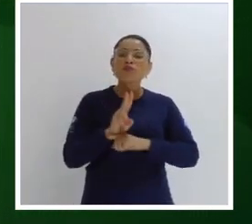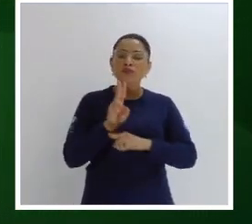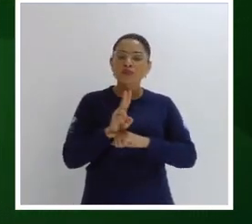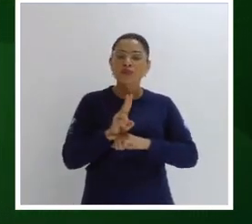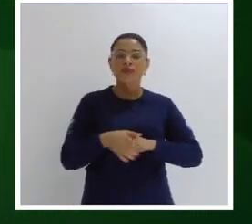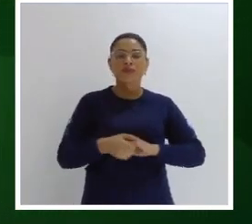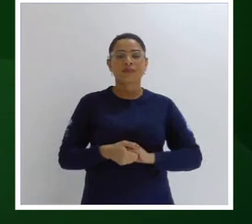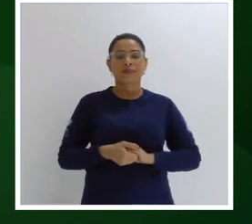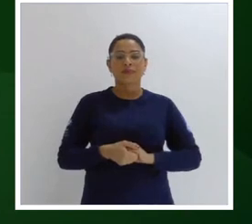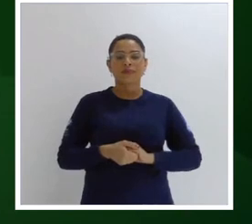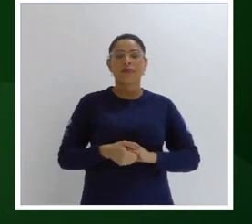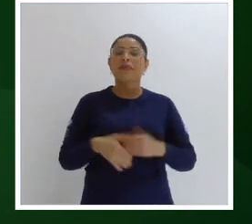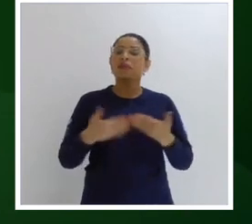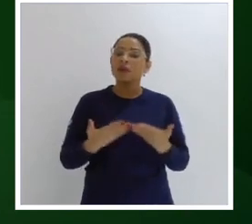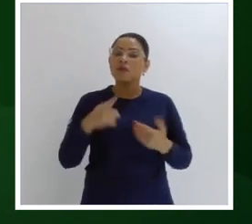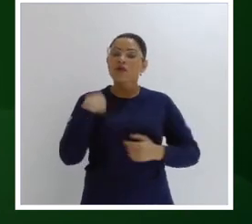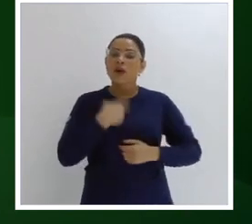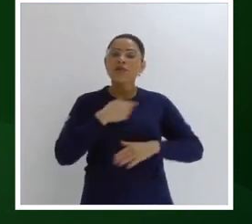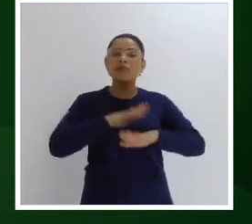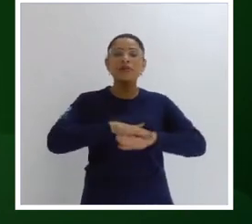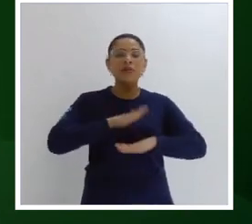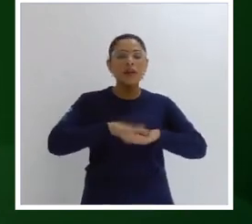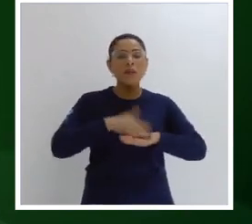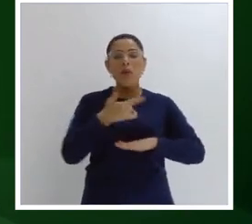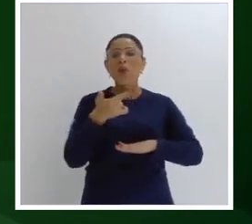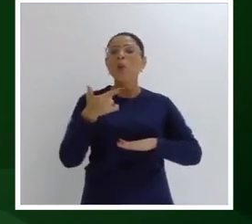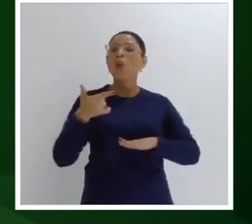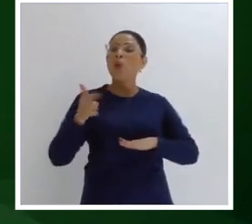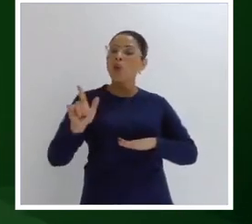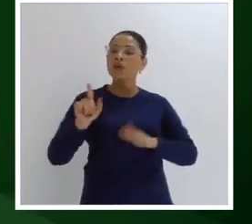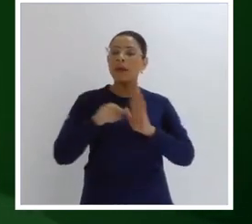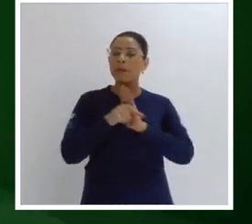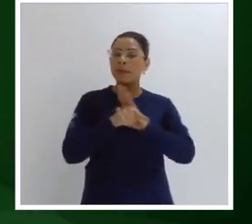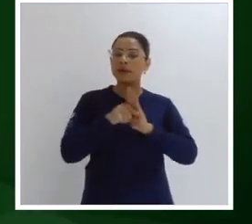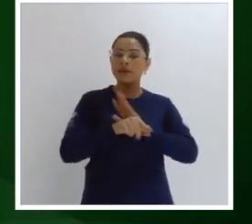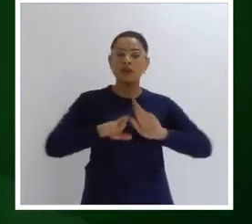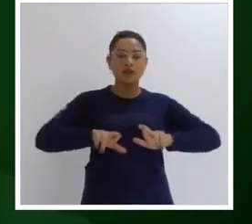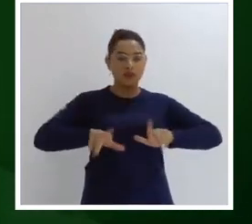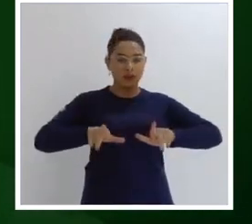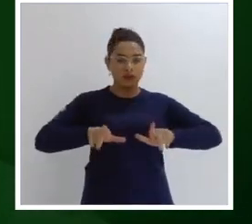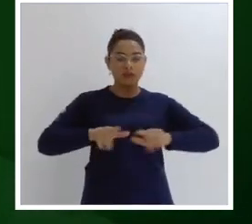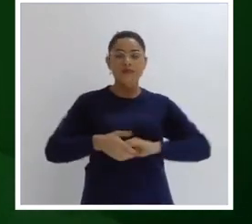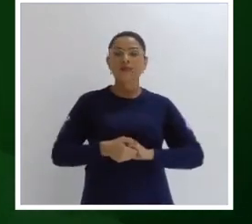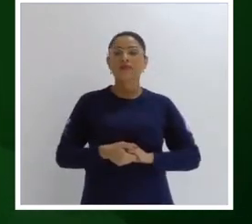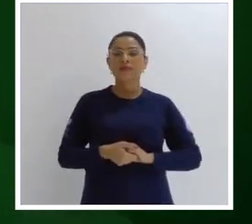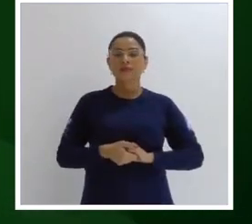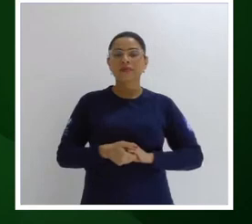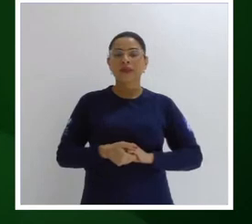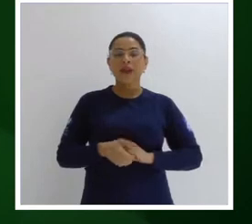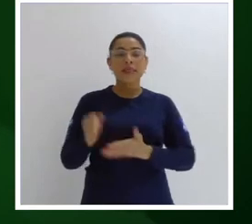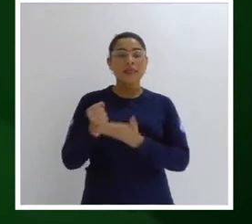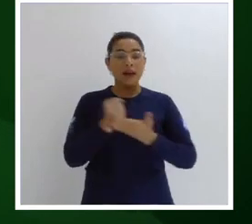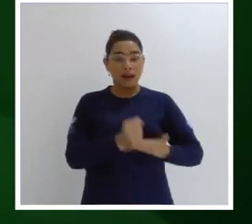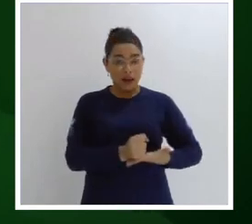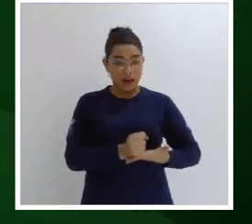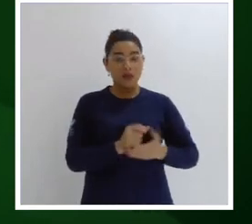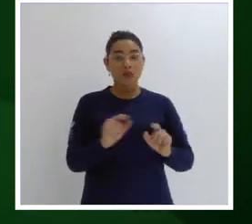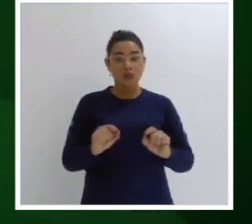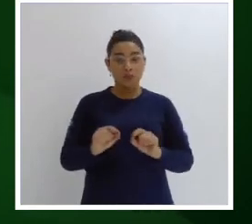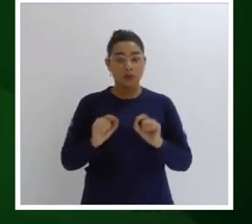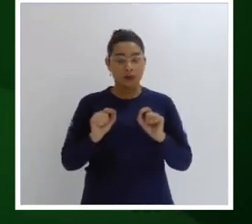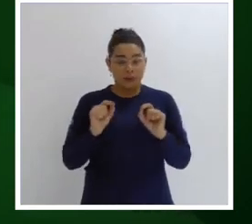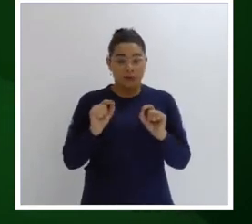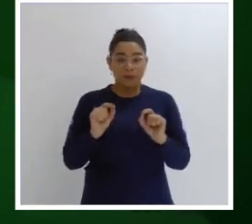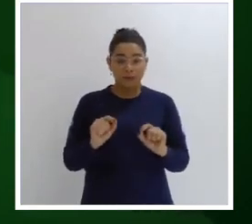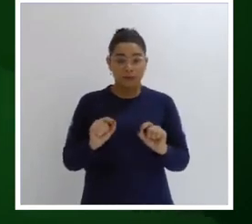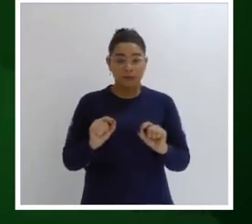Nós também fizemos uma outra uma outra pesquisa aonde a gente traz a